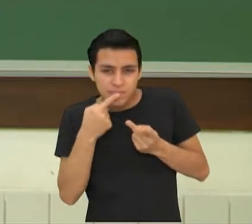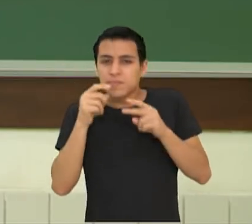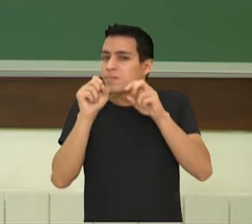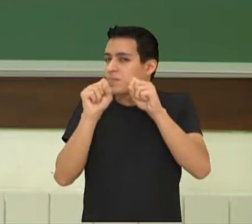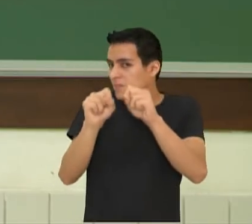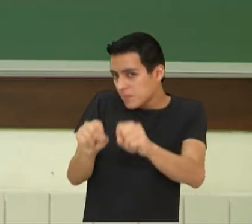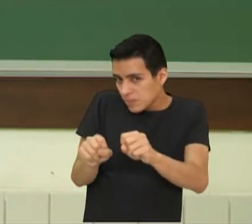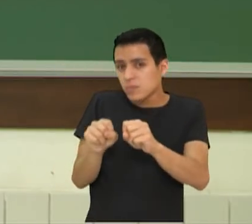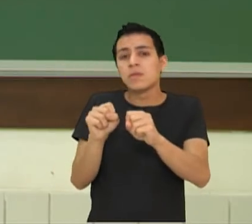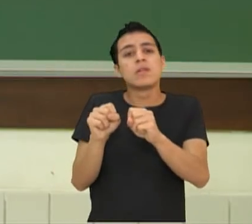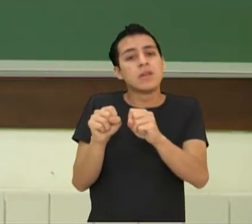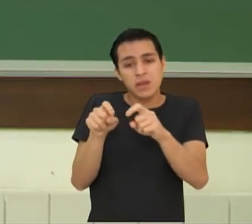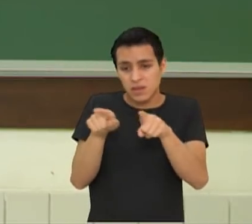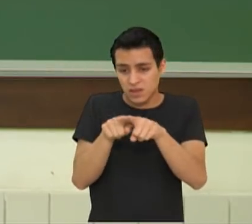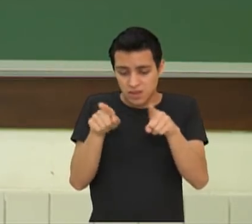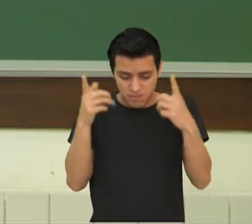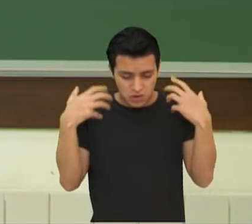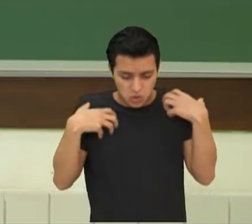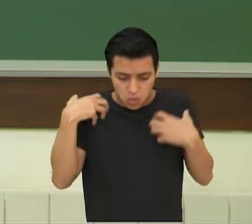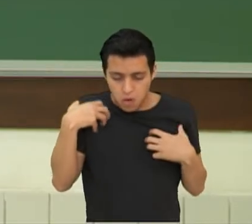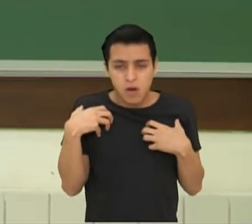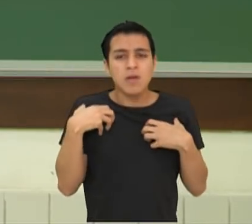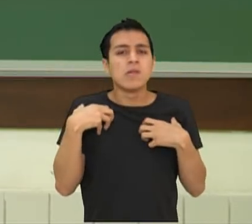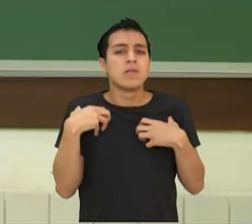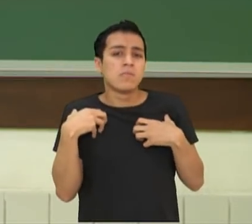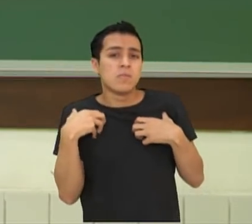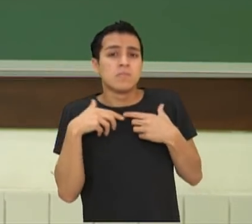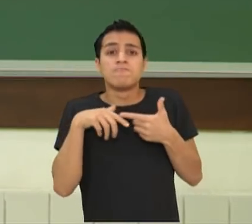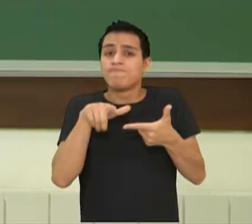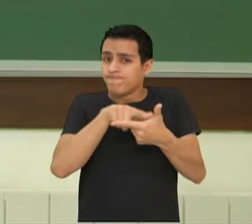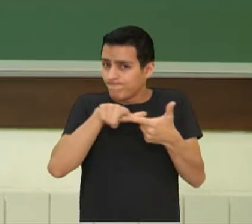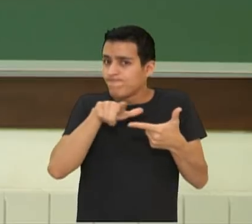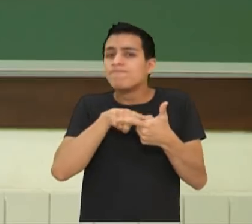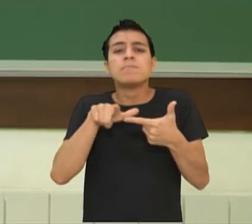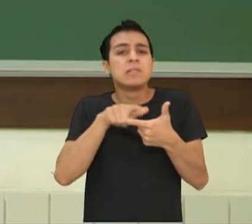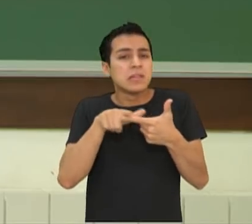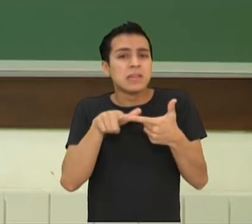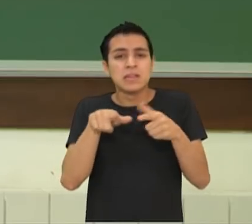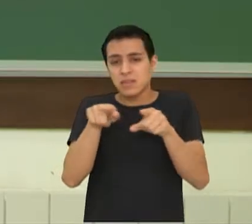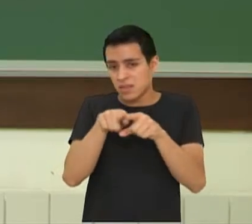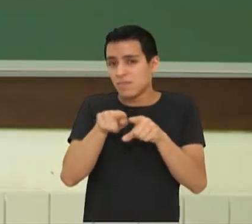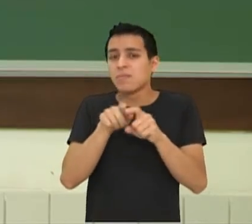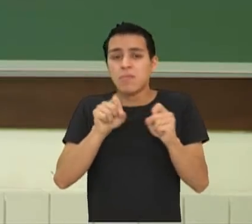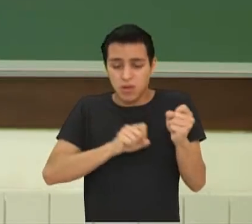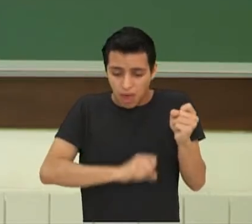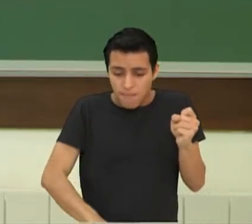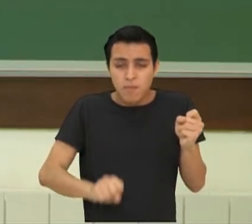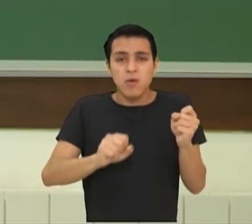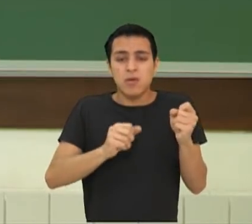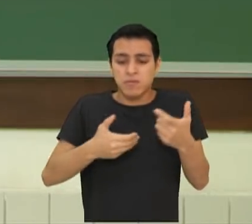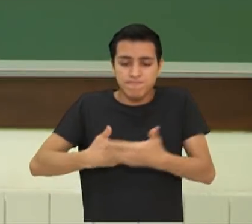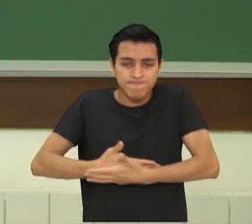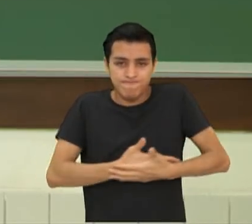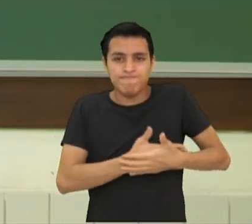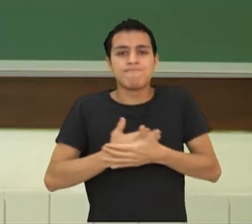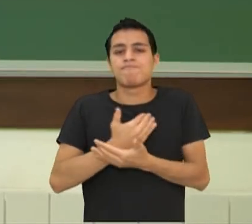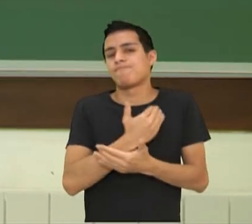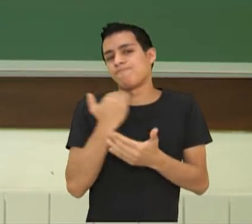pode levar à má formação dos membros, pernas, pés e até mesmo levar ao aborto, à morte daquele